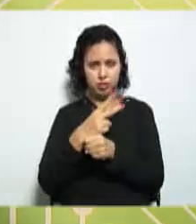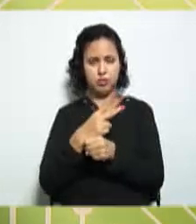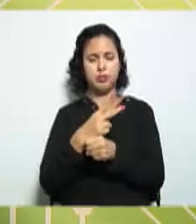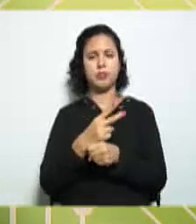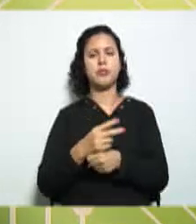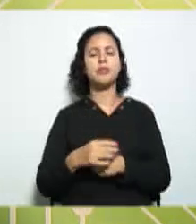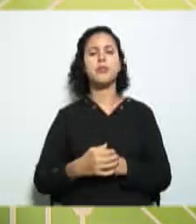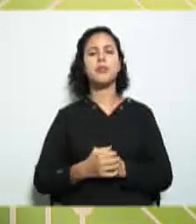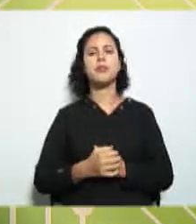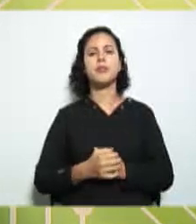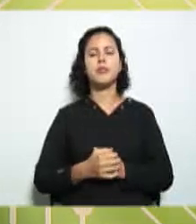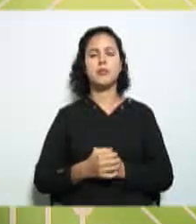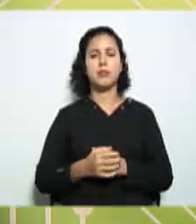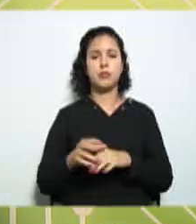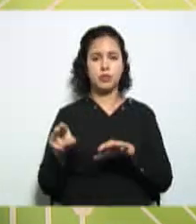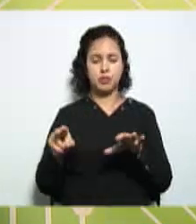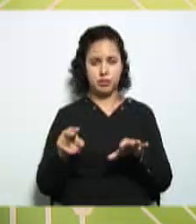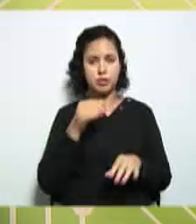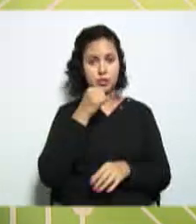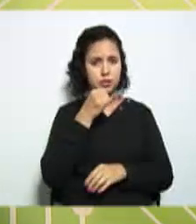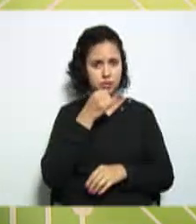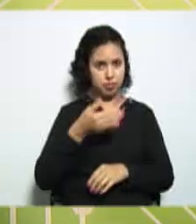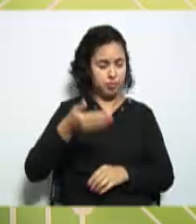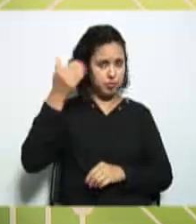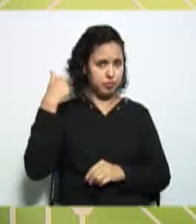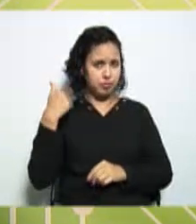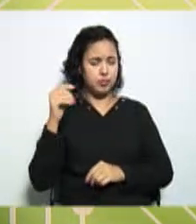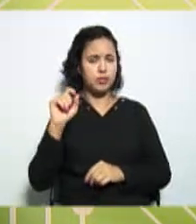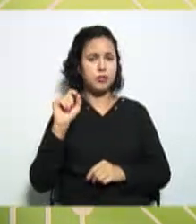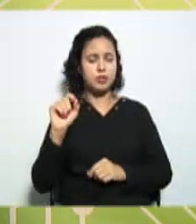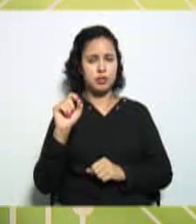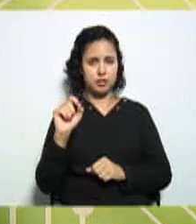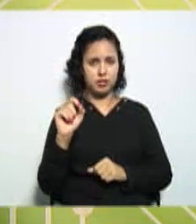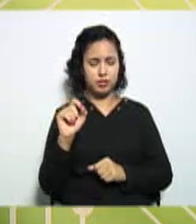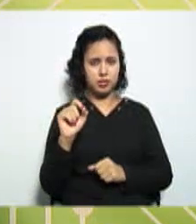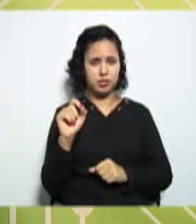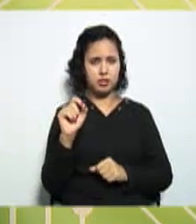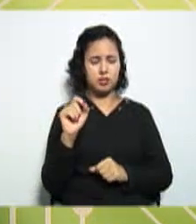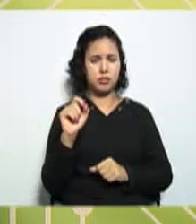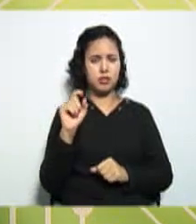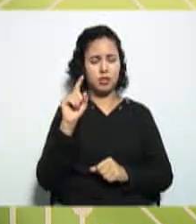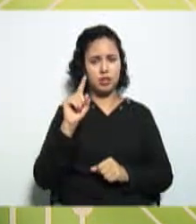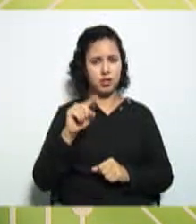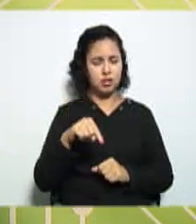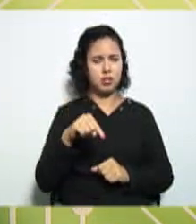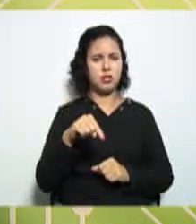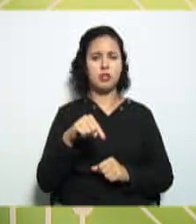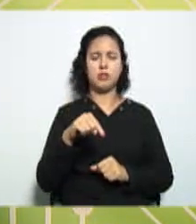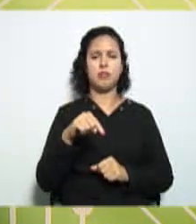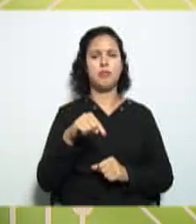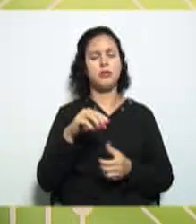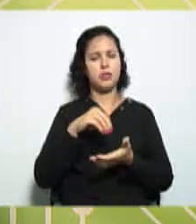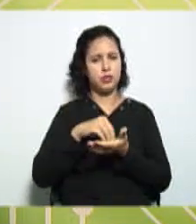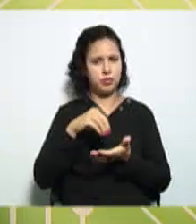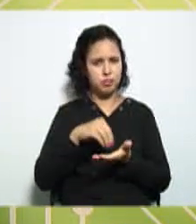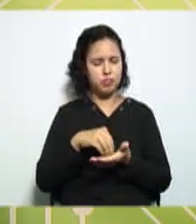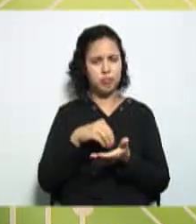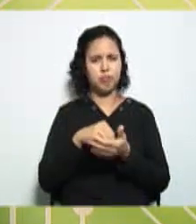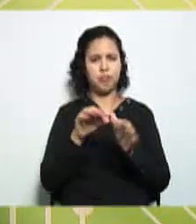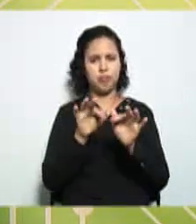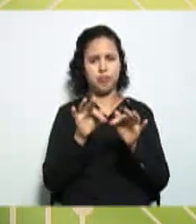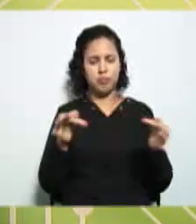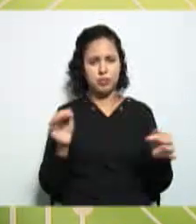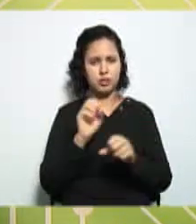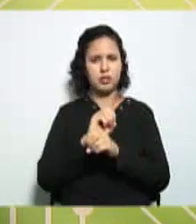No exemplo anterior, você tinha um biênio que estava de 2010 a 2014. Então, já faltou a concisão, já faltou